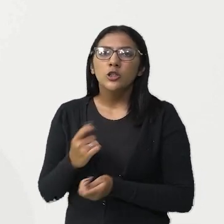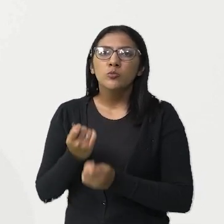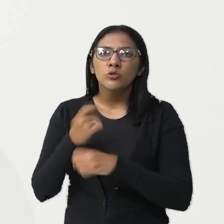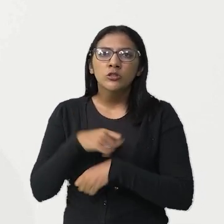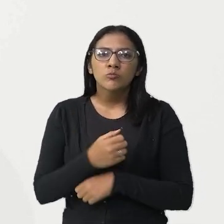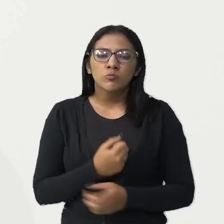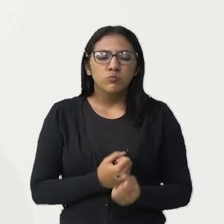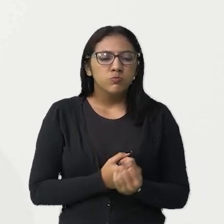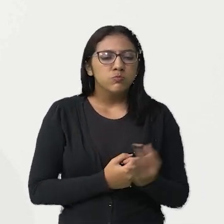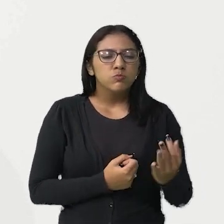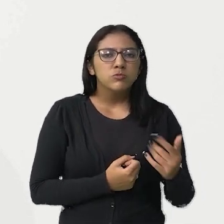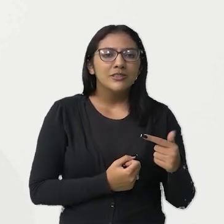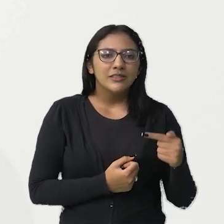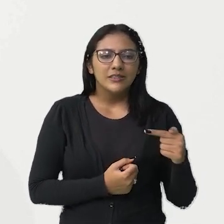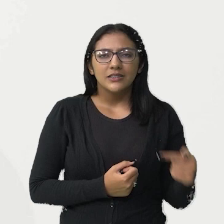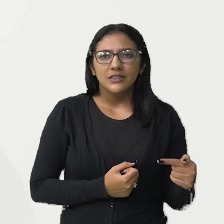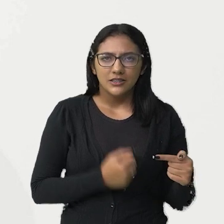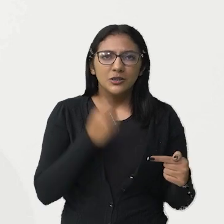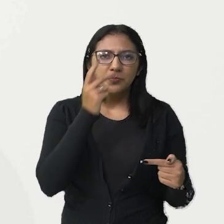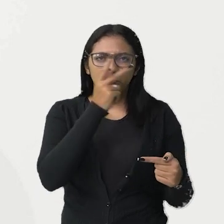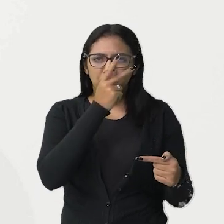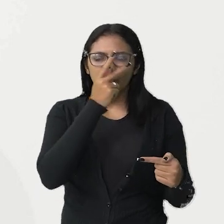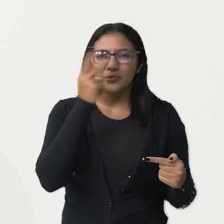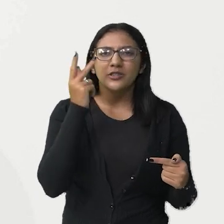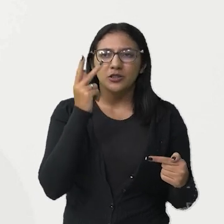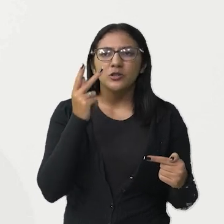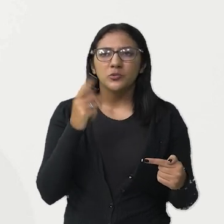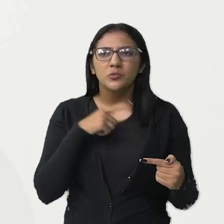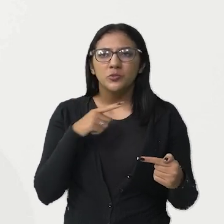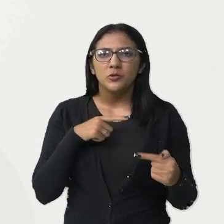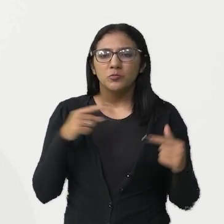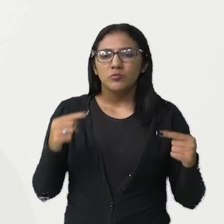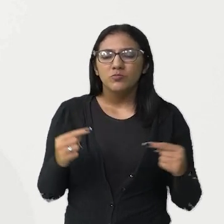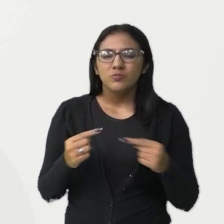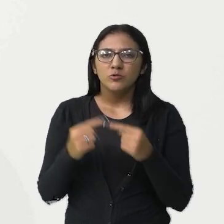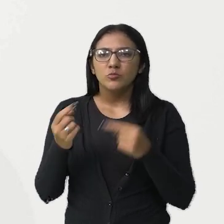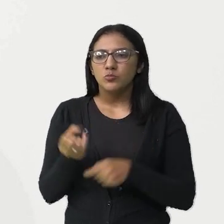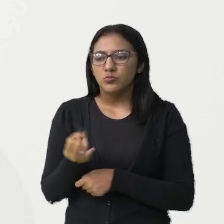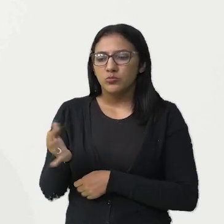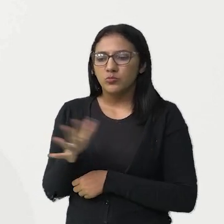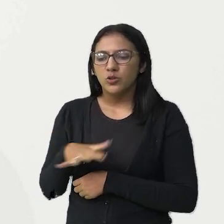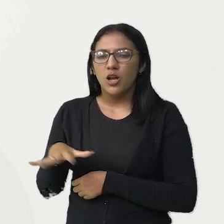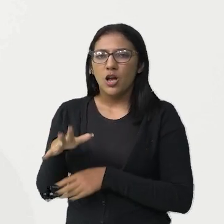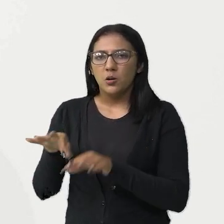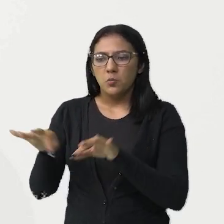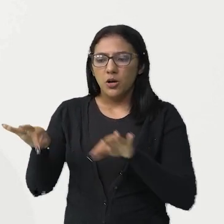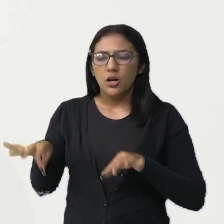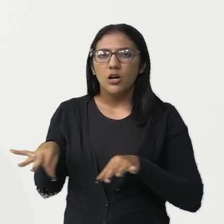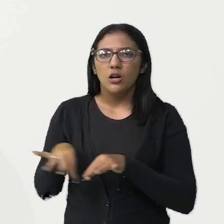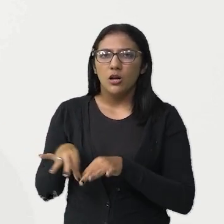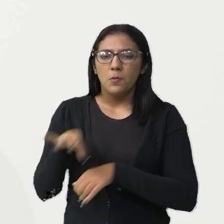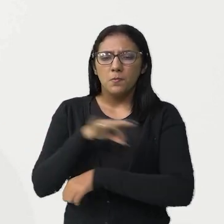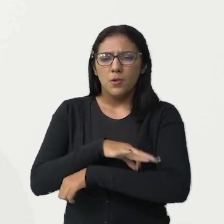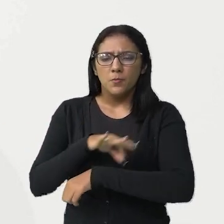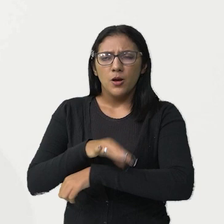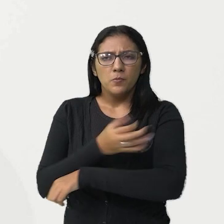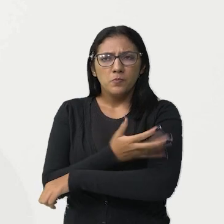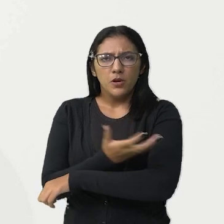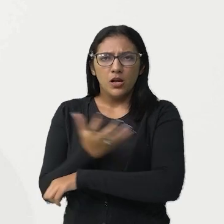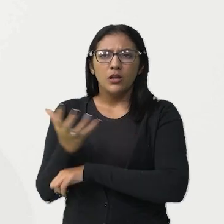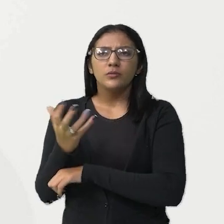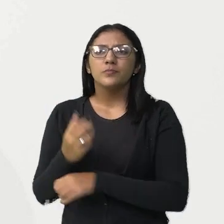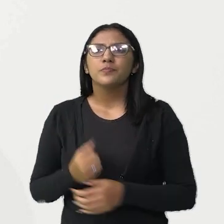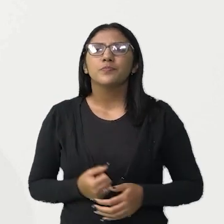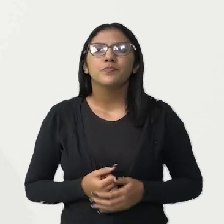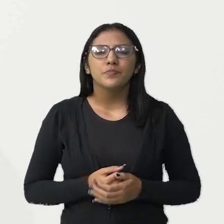com aquelas 7 pessoas, né? Que estavam ali reunidas para fazer esse plantio, tá?